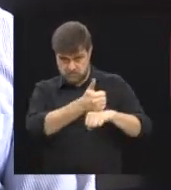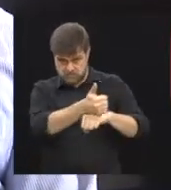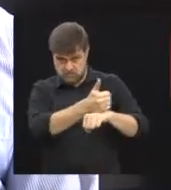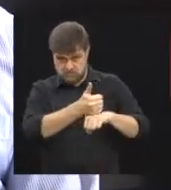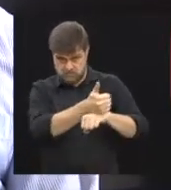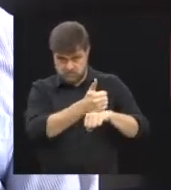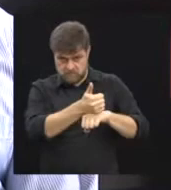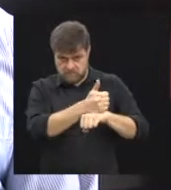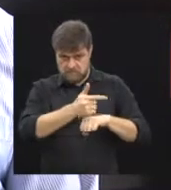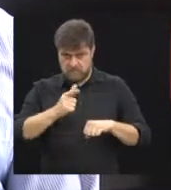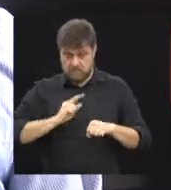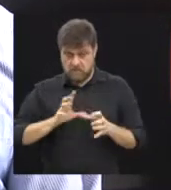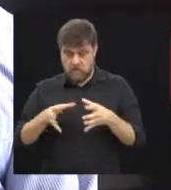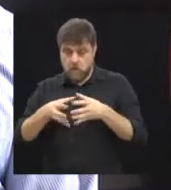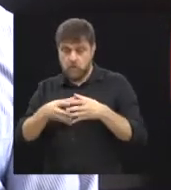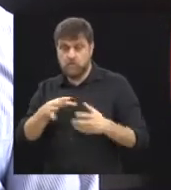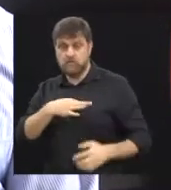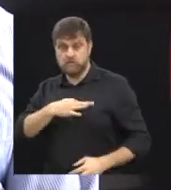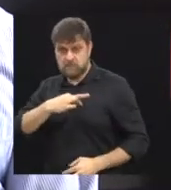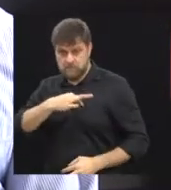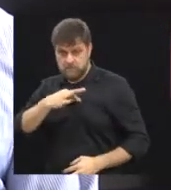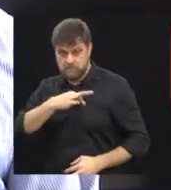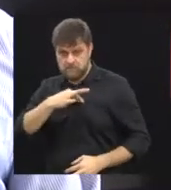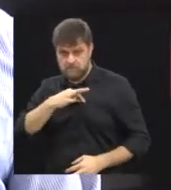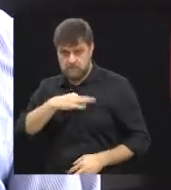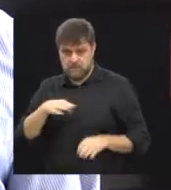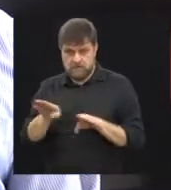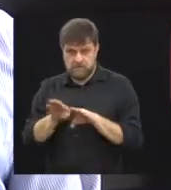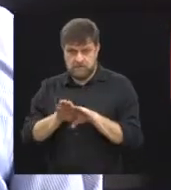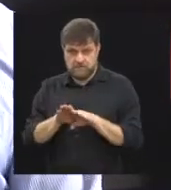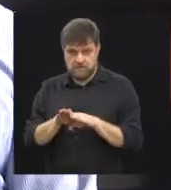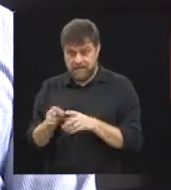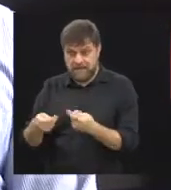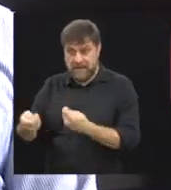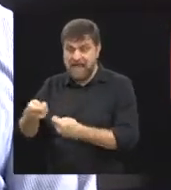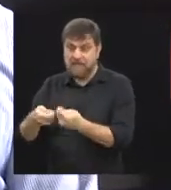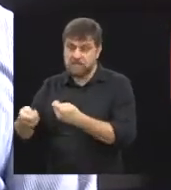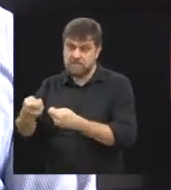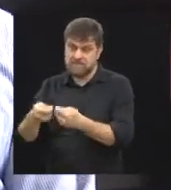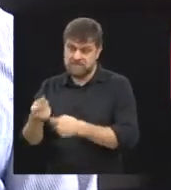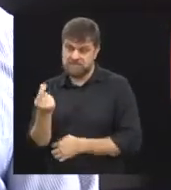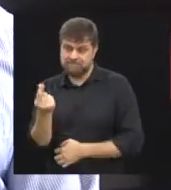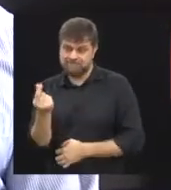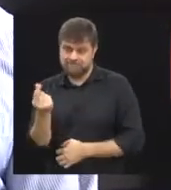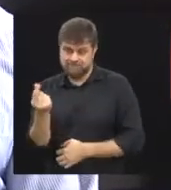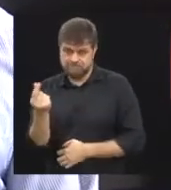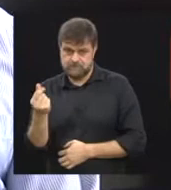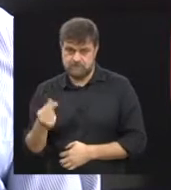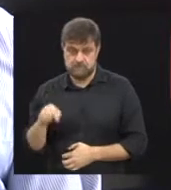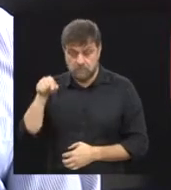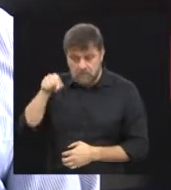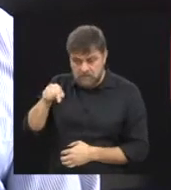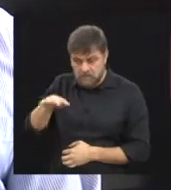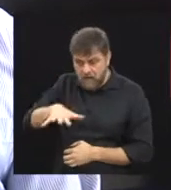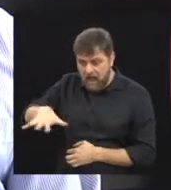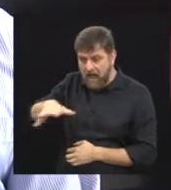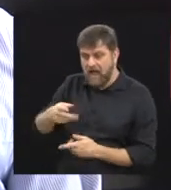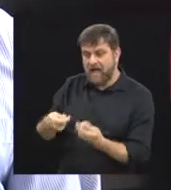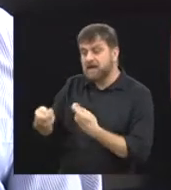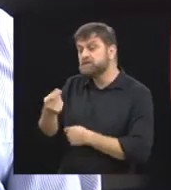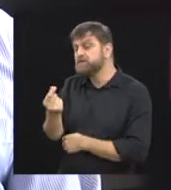técnica, o corpo de voluntários e o equilíbrio econômico-financeiro. No caso do